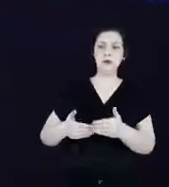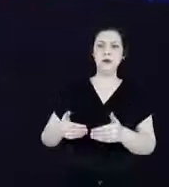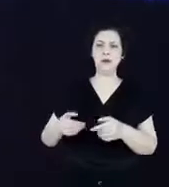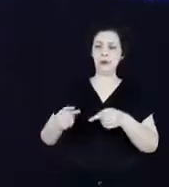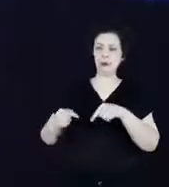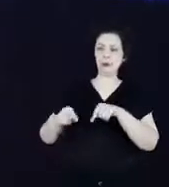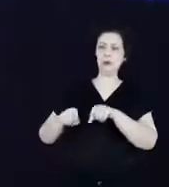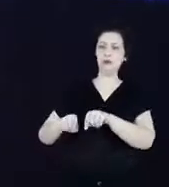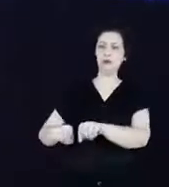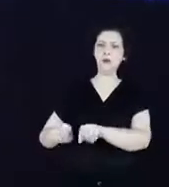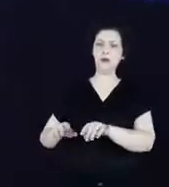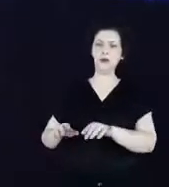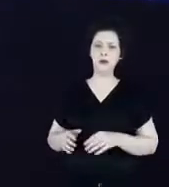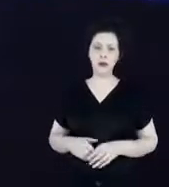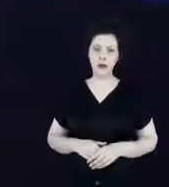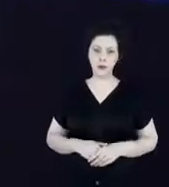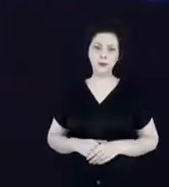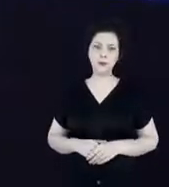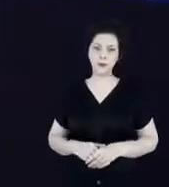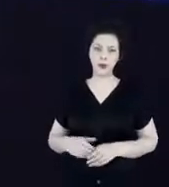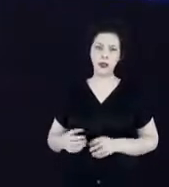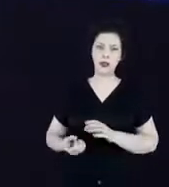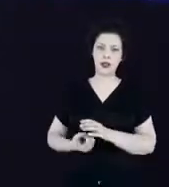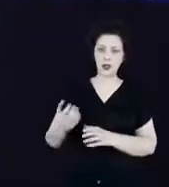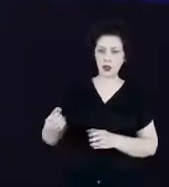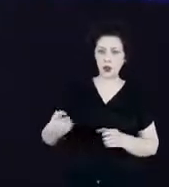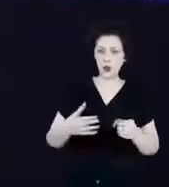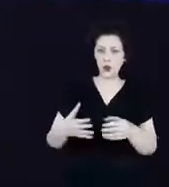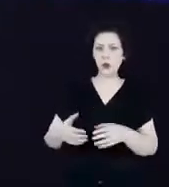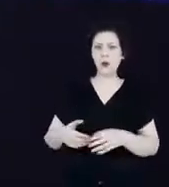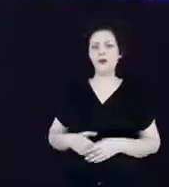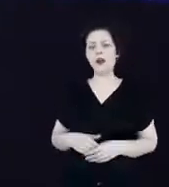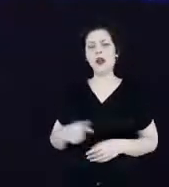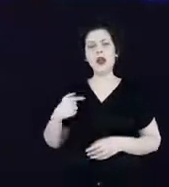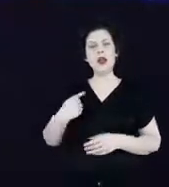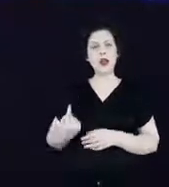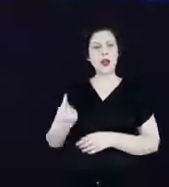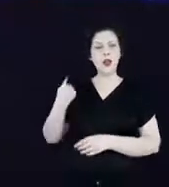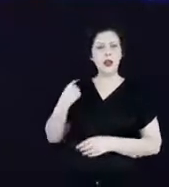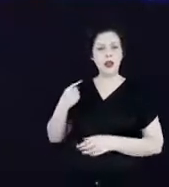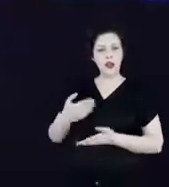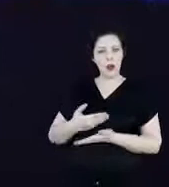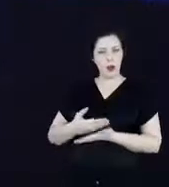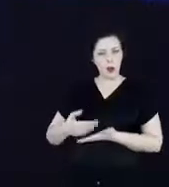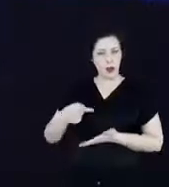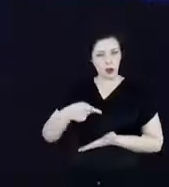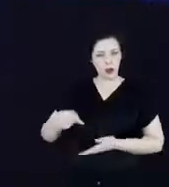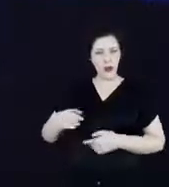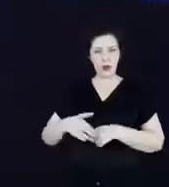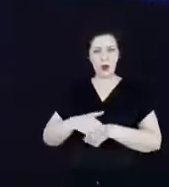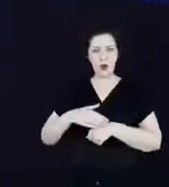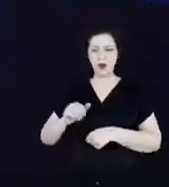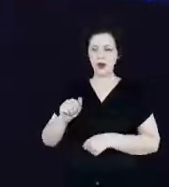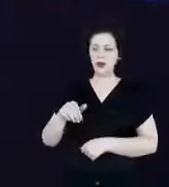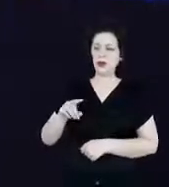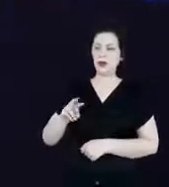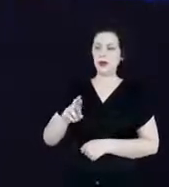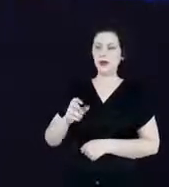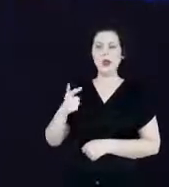junto com a inovação. Estava discutindo ainda no início da semana, conversando com o André em um outro